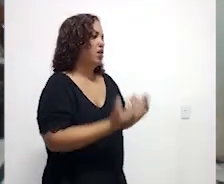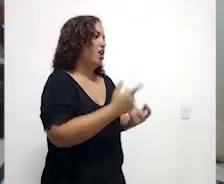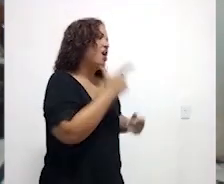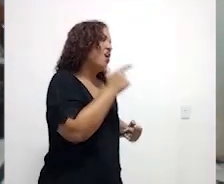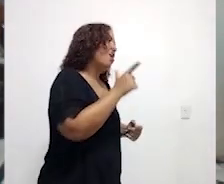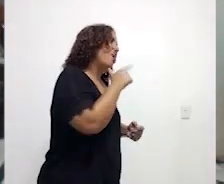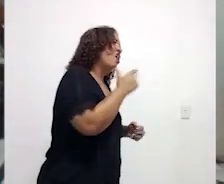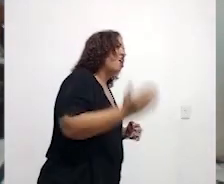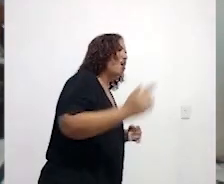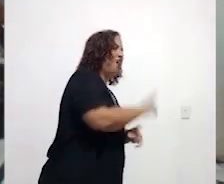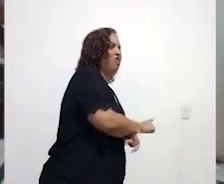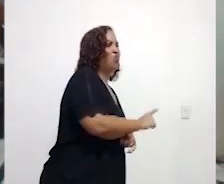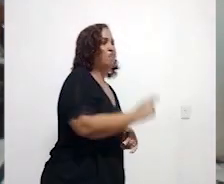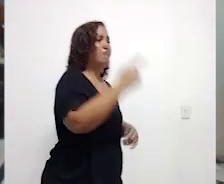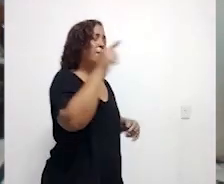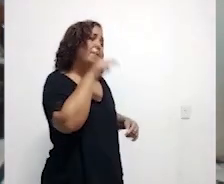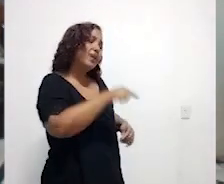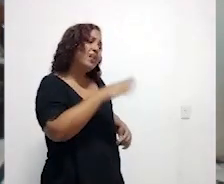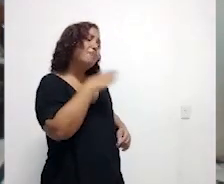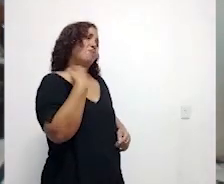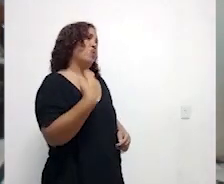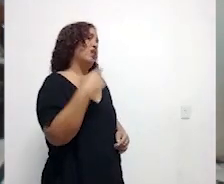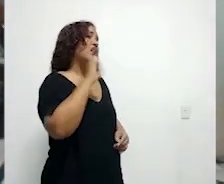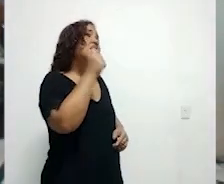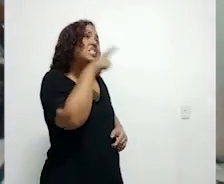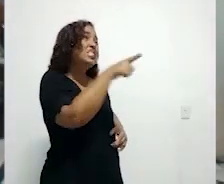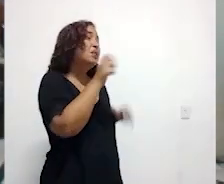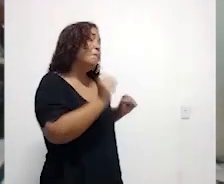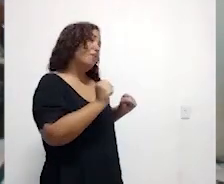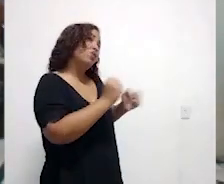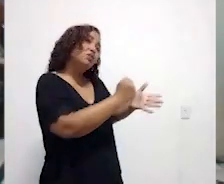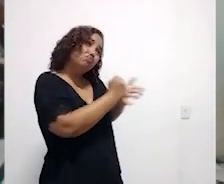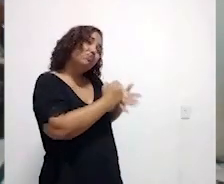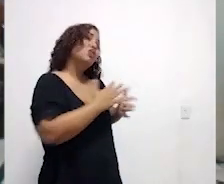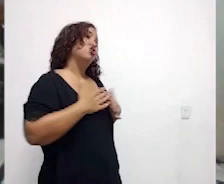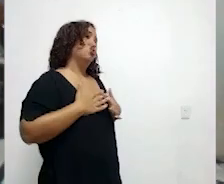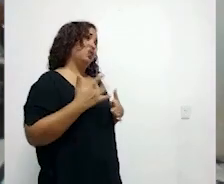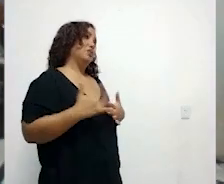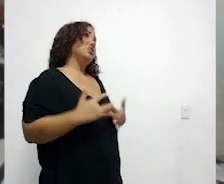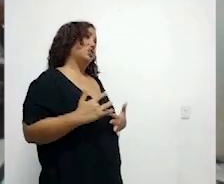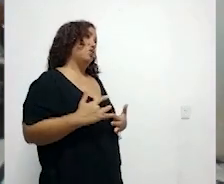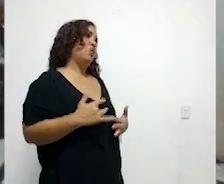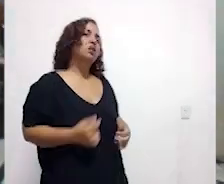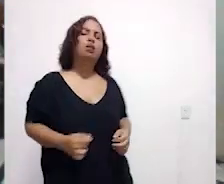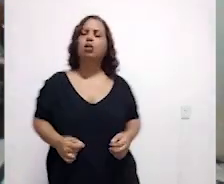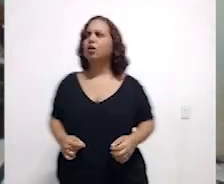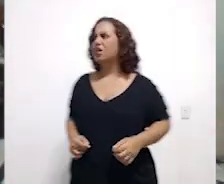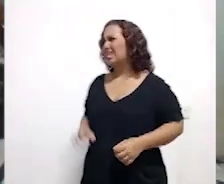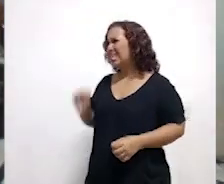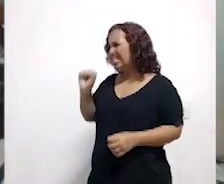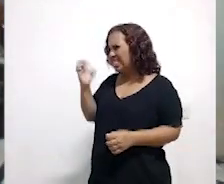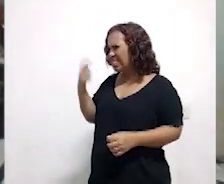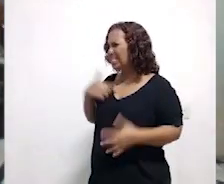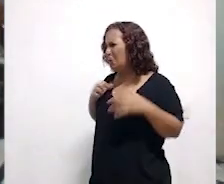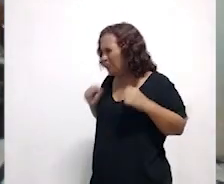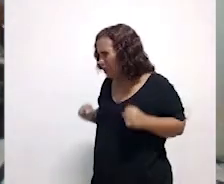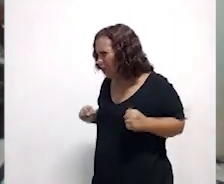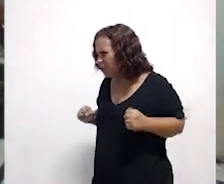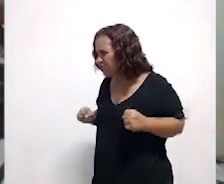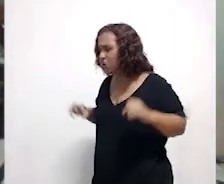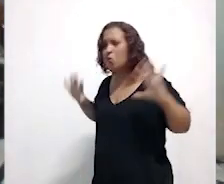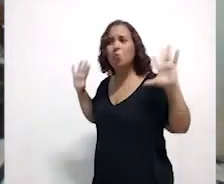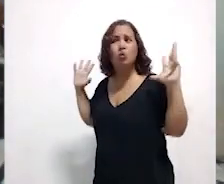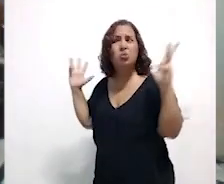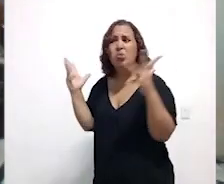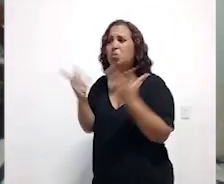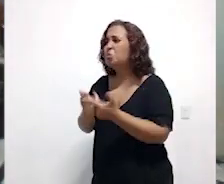ajuda-nos. Se podes, disse Jesus, tudo é possível àquele que crê. Imediatamente o